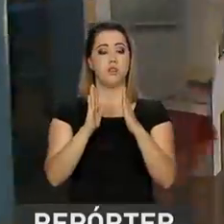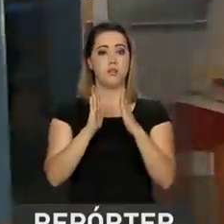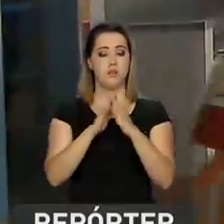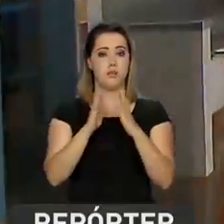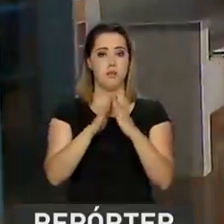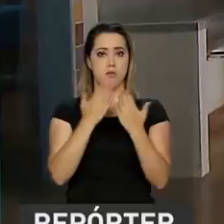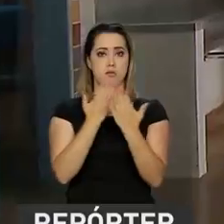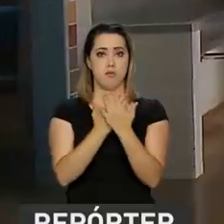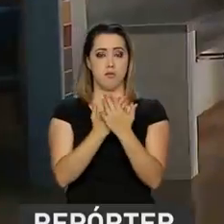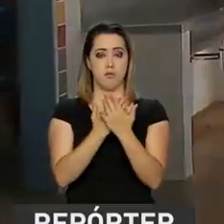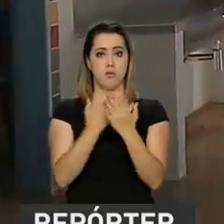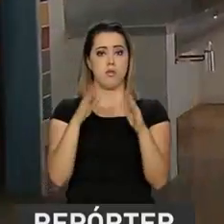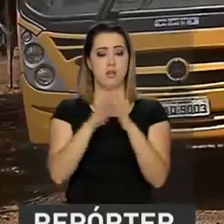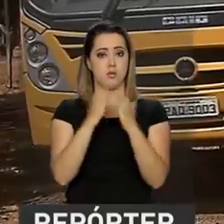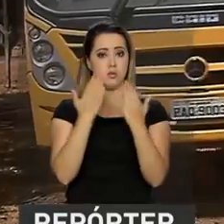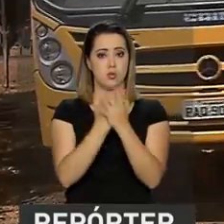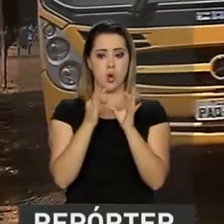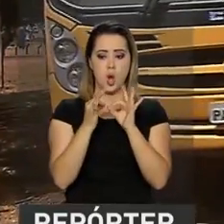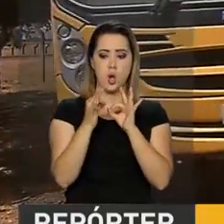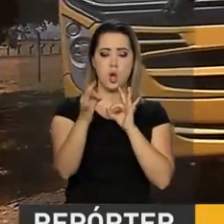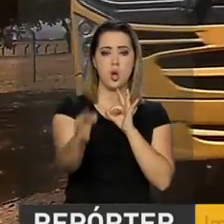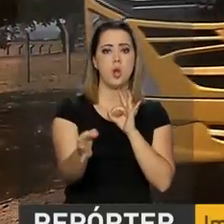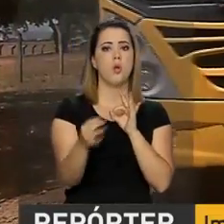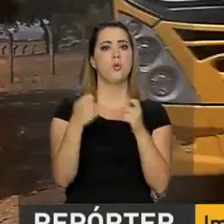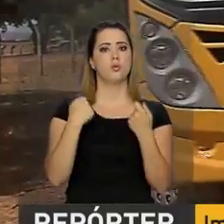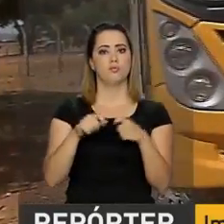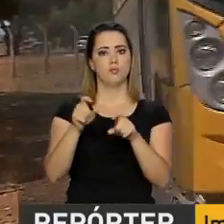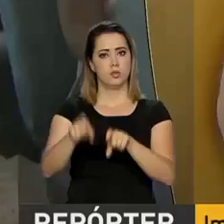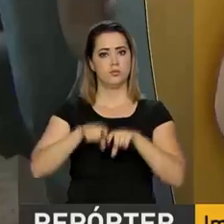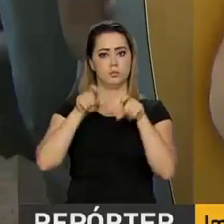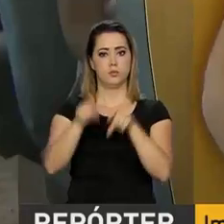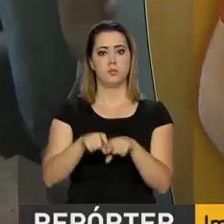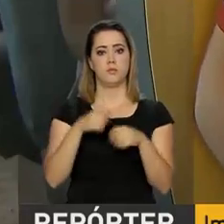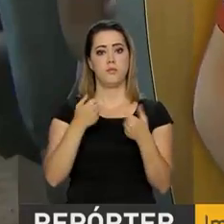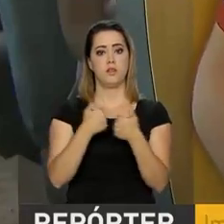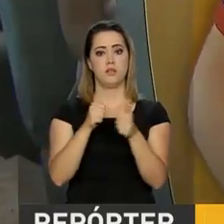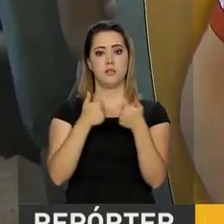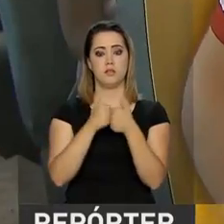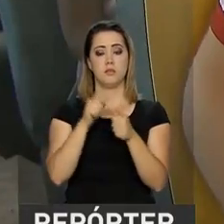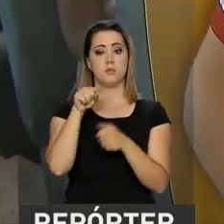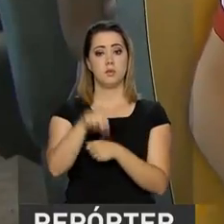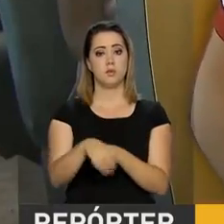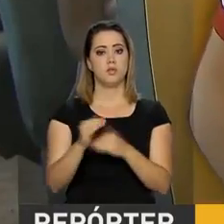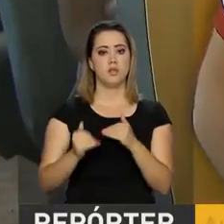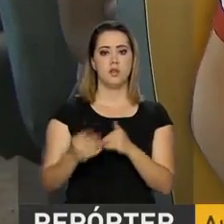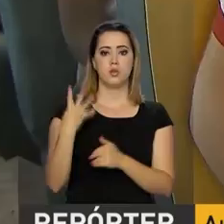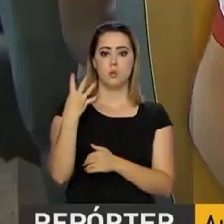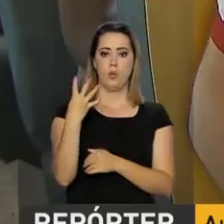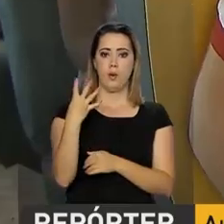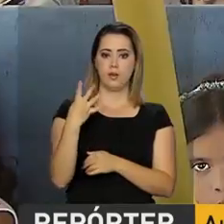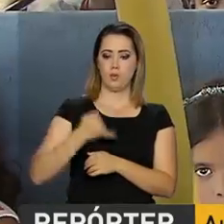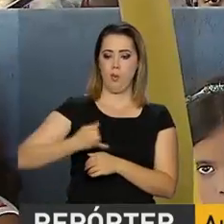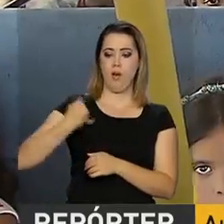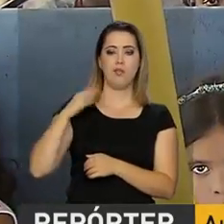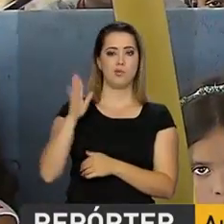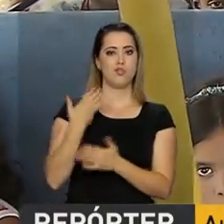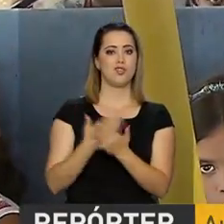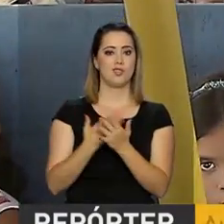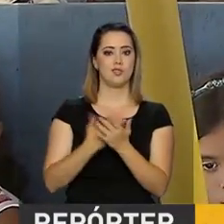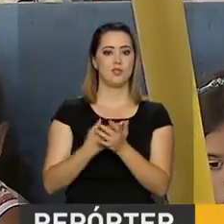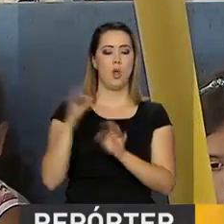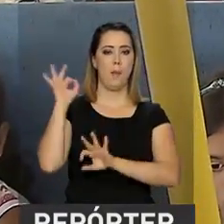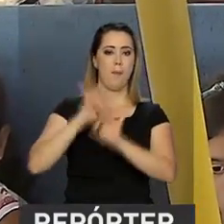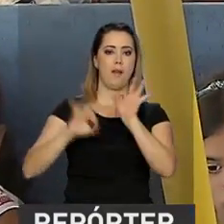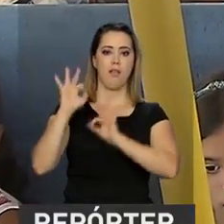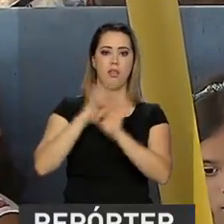Eles moram no campo e, para chegar até o local de estudo, vão de transporte. Verônica estuda aqui desde os 4 anos de idade e tem